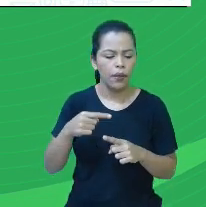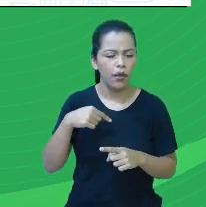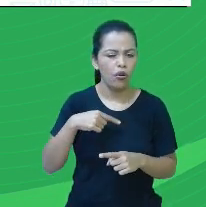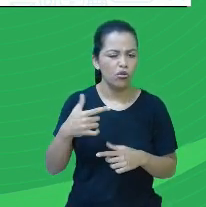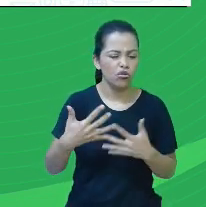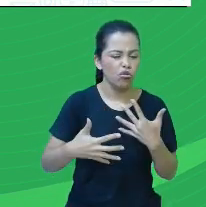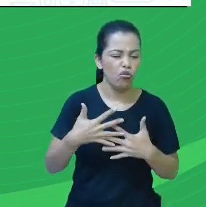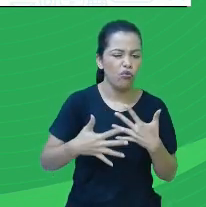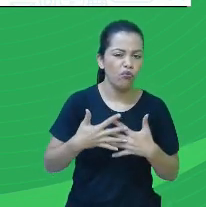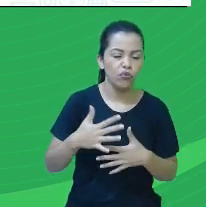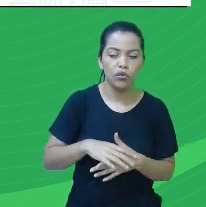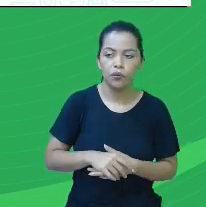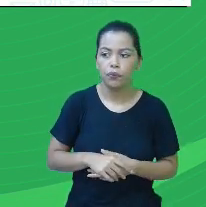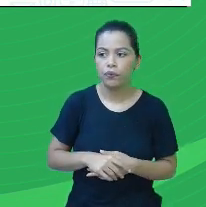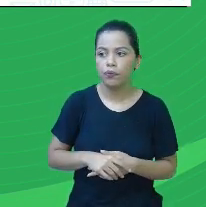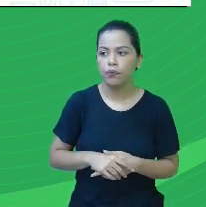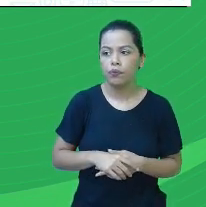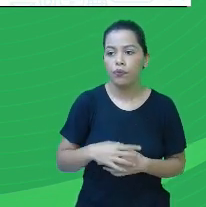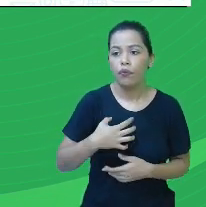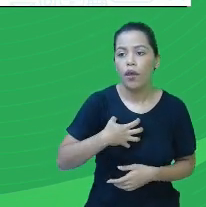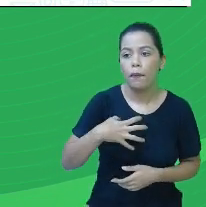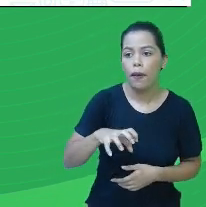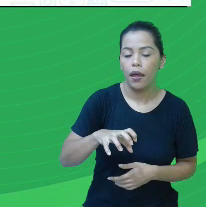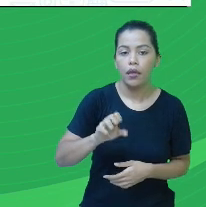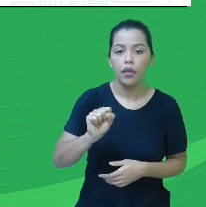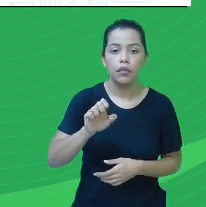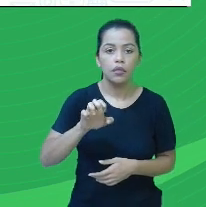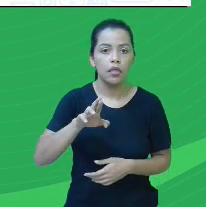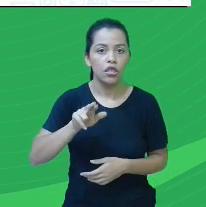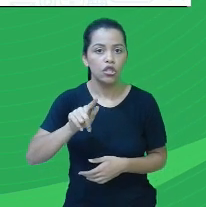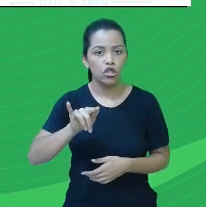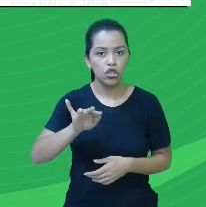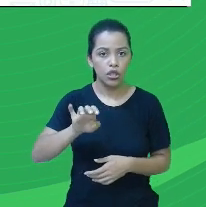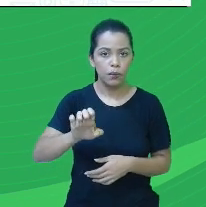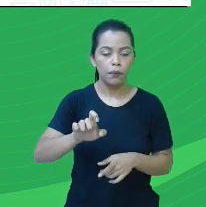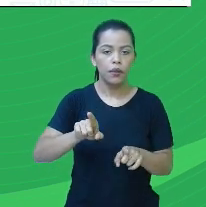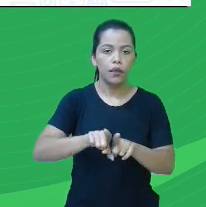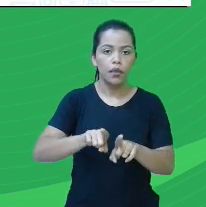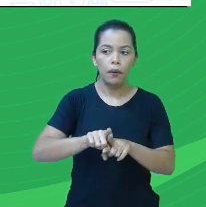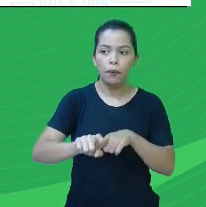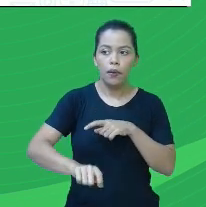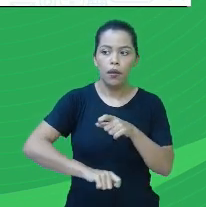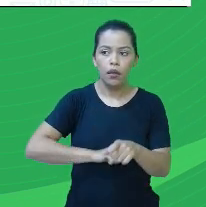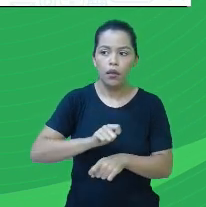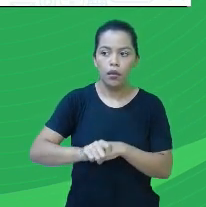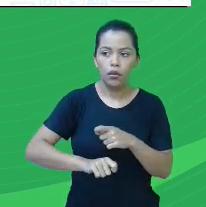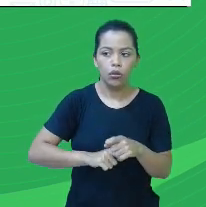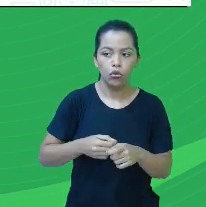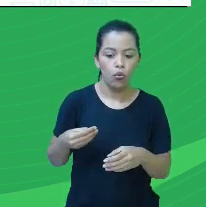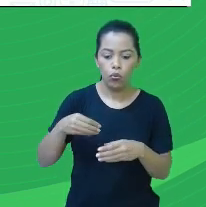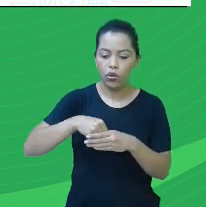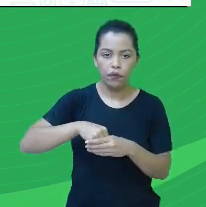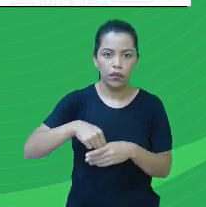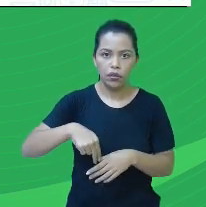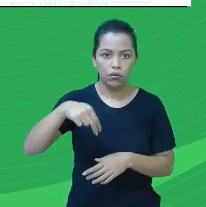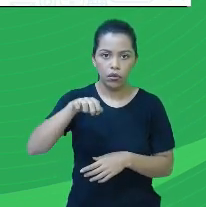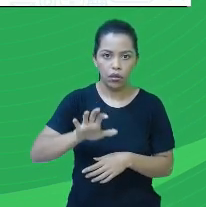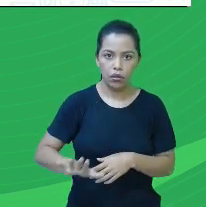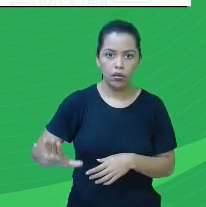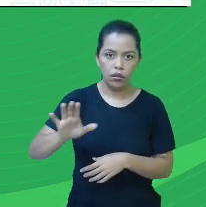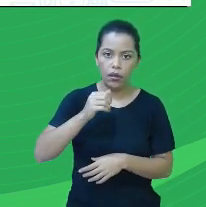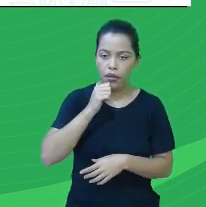confunde, né? Então a Bahia e Sergipe ainda não estavam pertencendo ao a região Nordeste. Aí